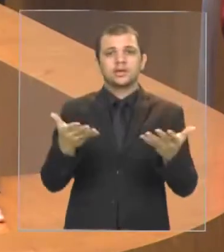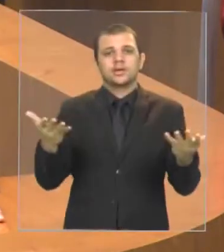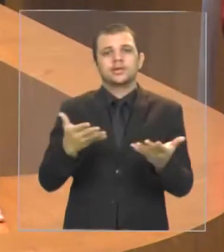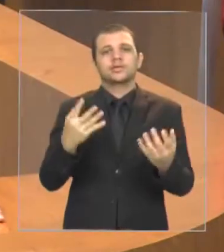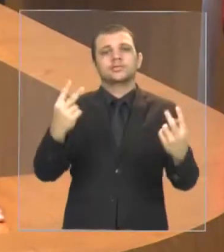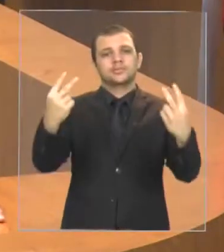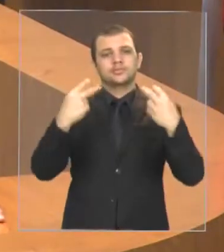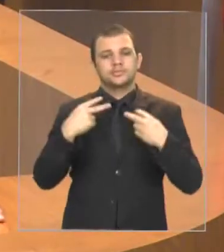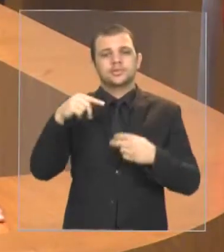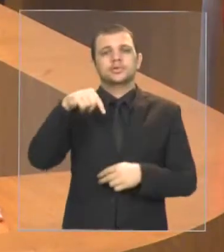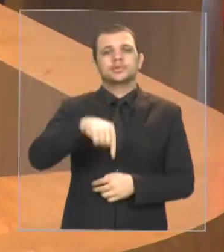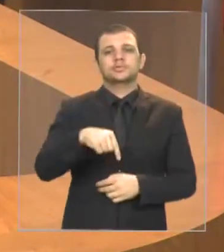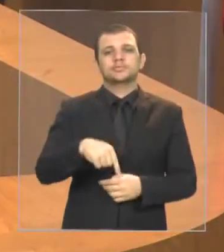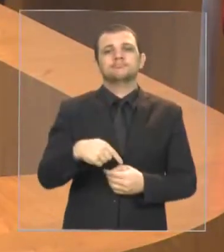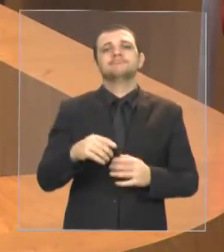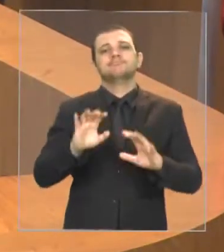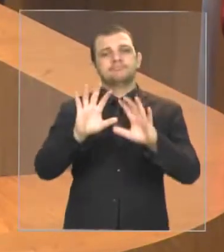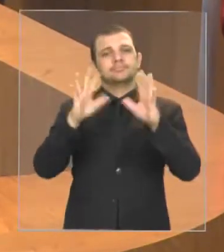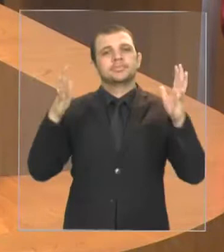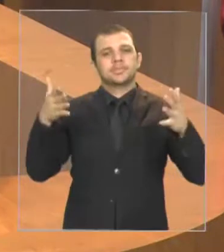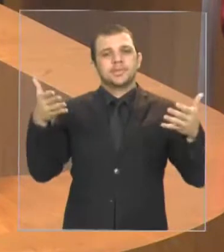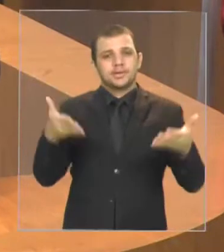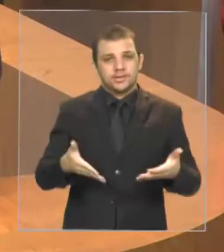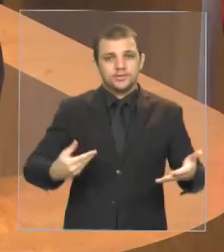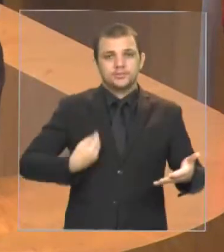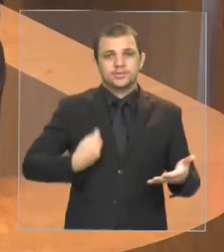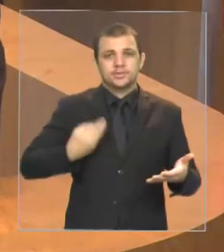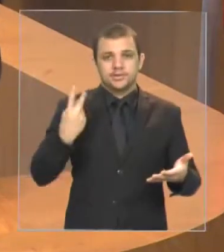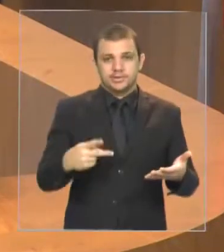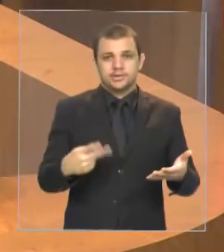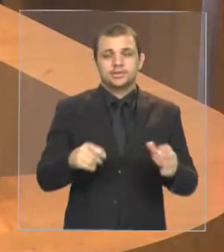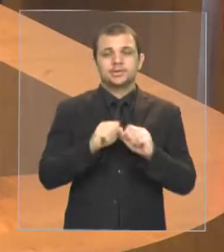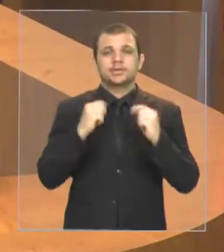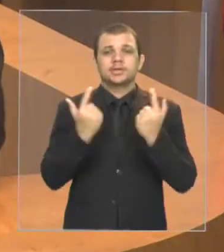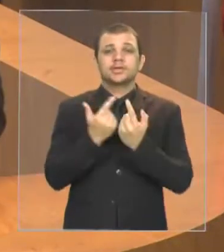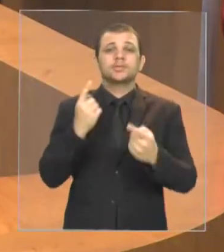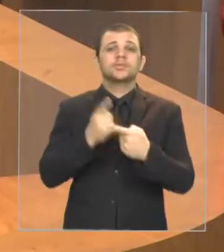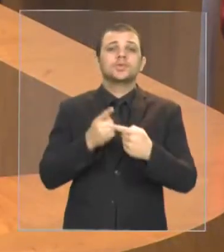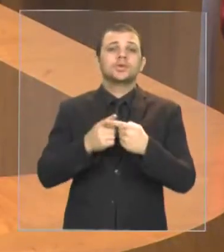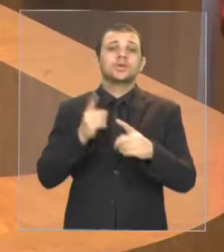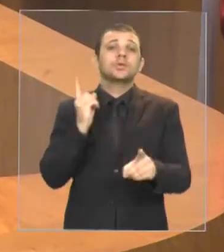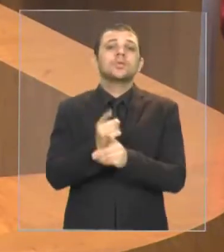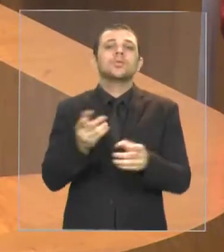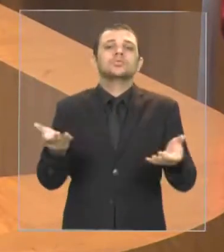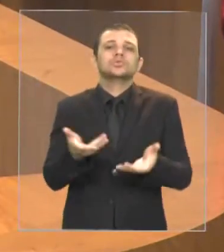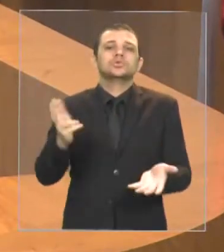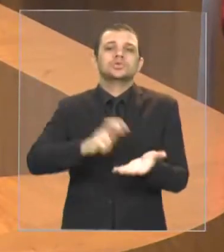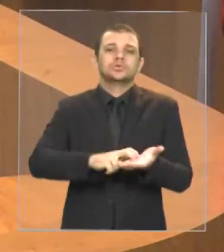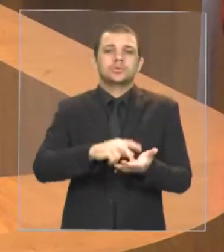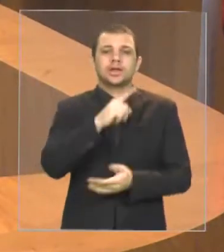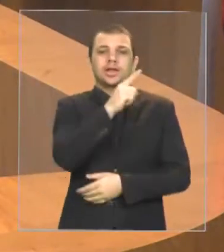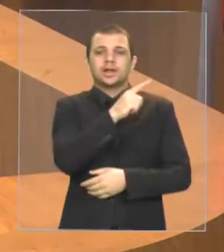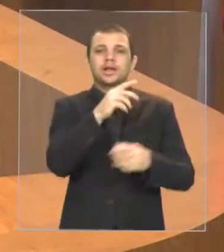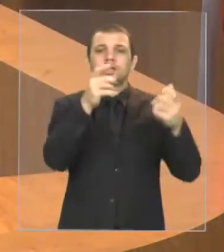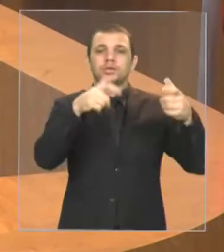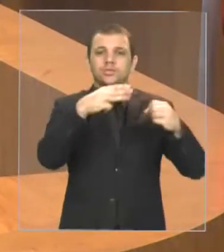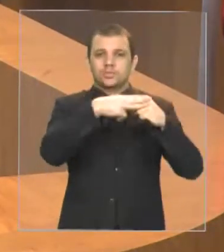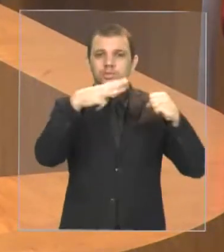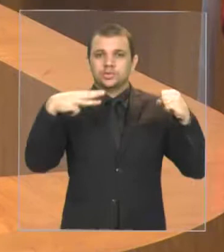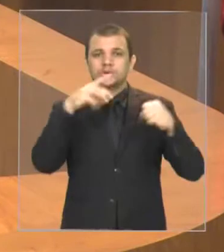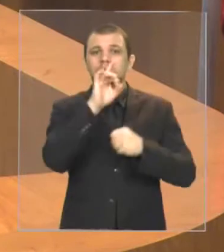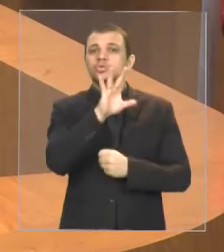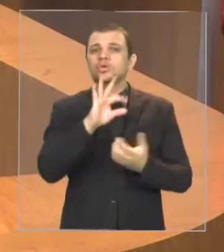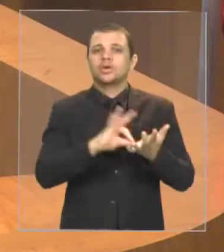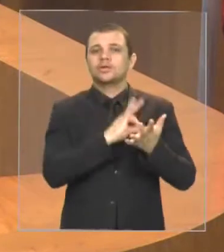presença nesta casa, porque o encontro, agora pela manhã, é somente as inscrições. O encontro vai dar início a partir das